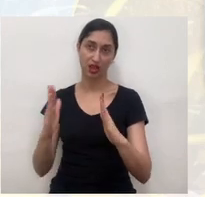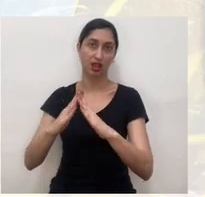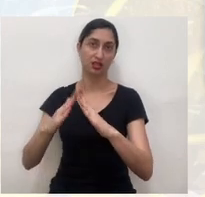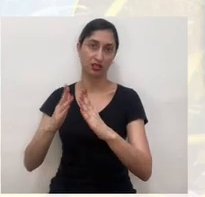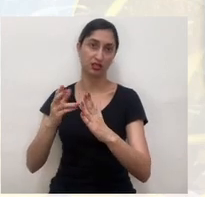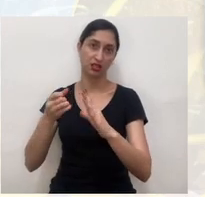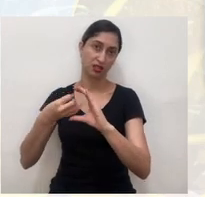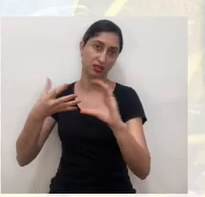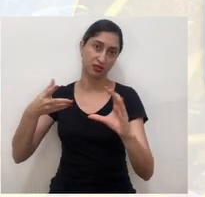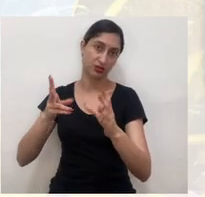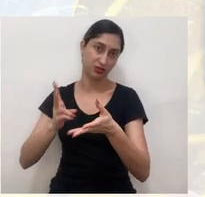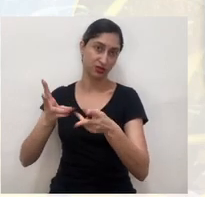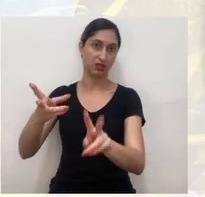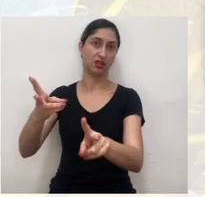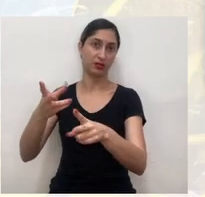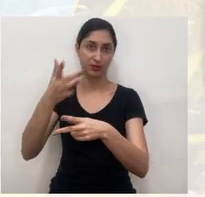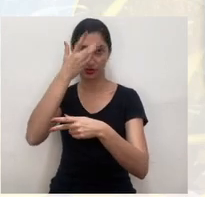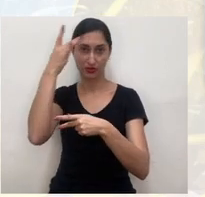saber que era